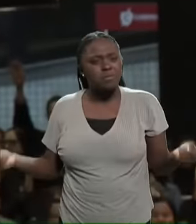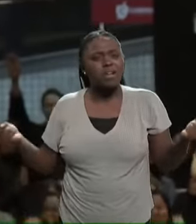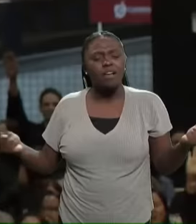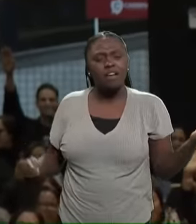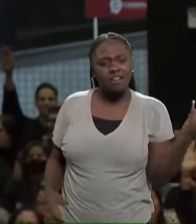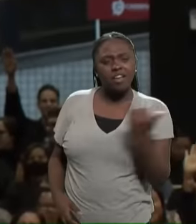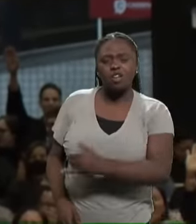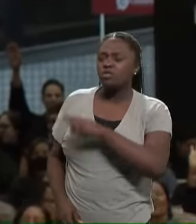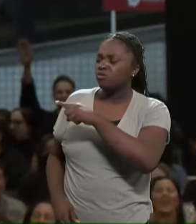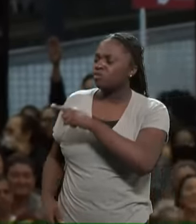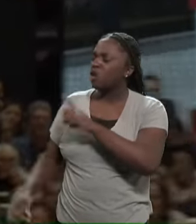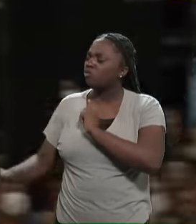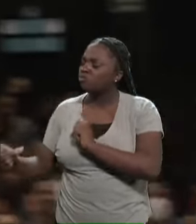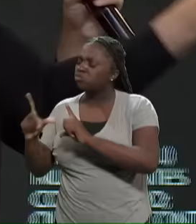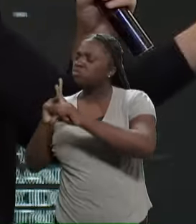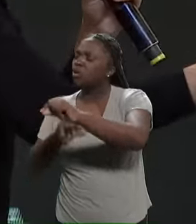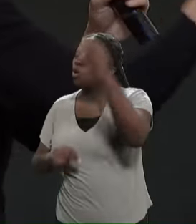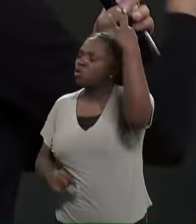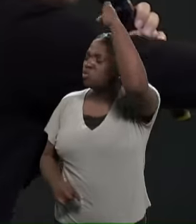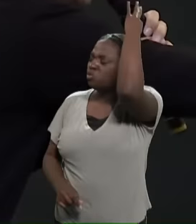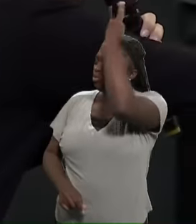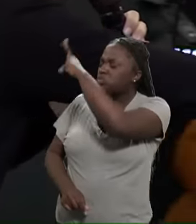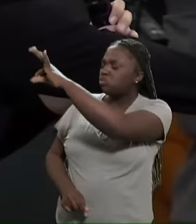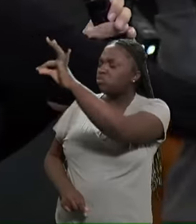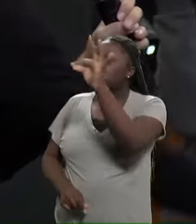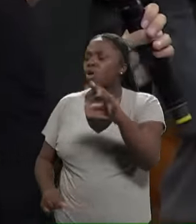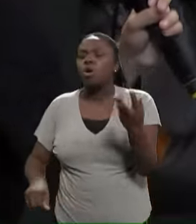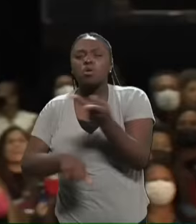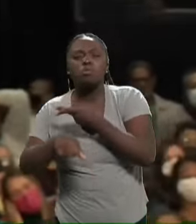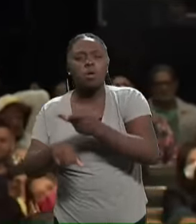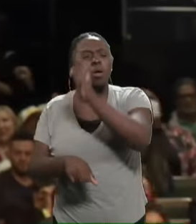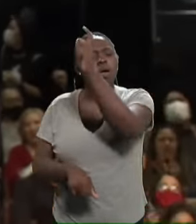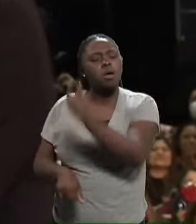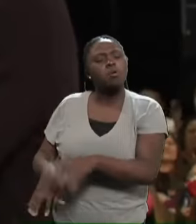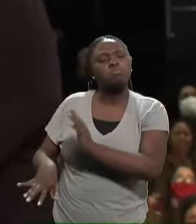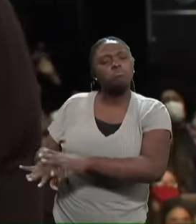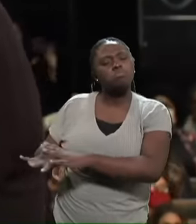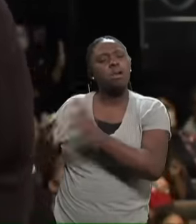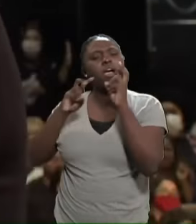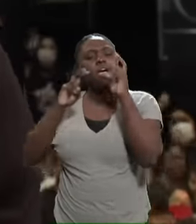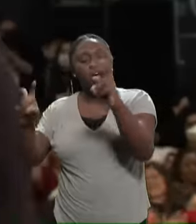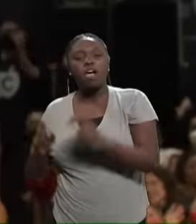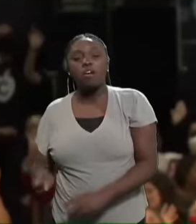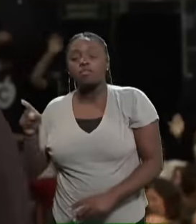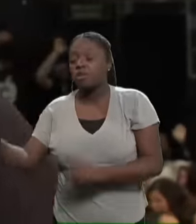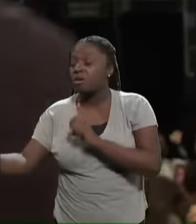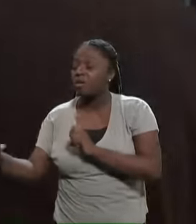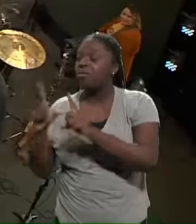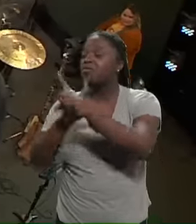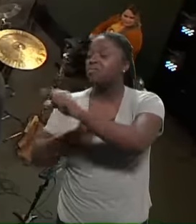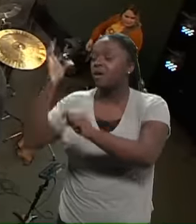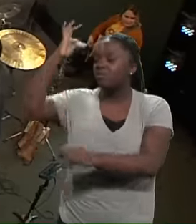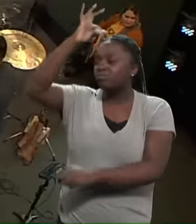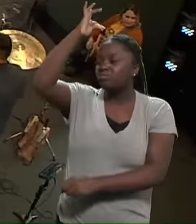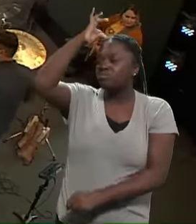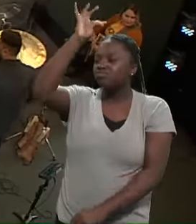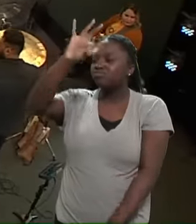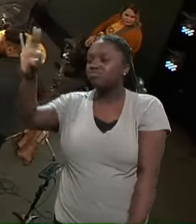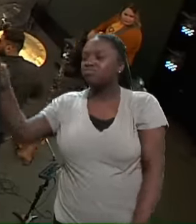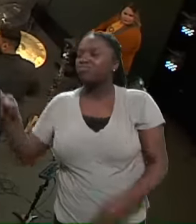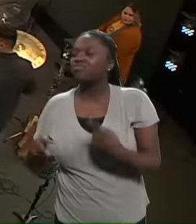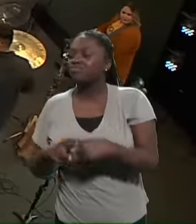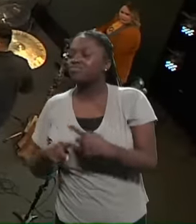você vai sair cheio do Espírito. Procura alguém, pega a sua mão e grita: você vai ir embora cheio do Espírito.